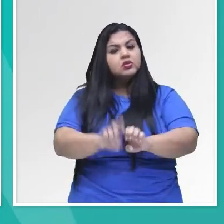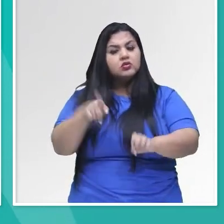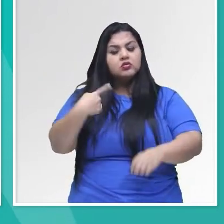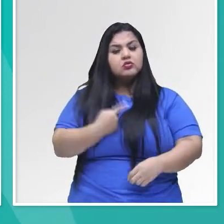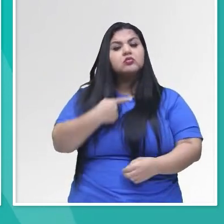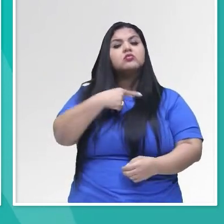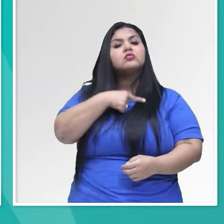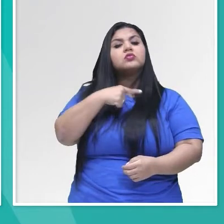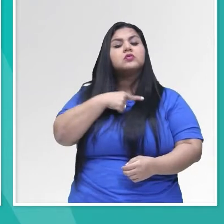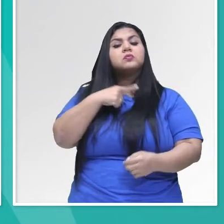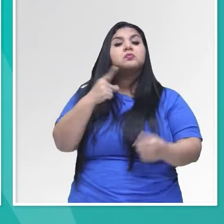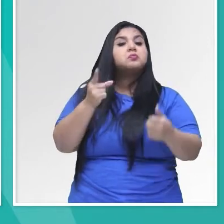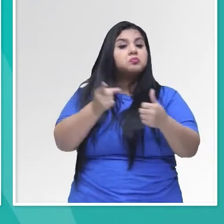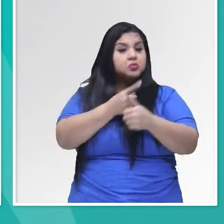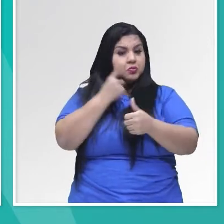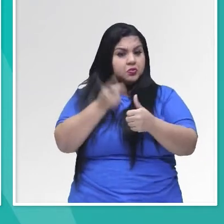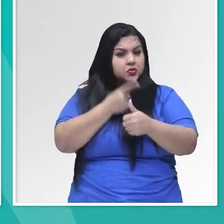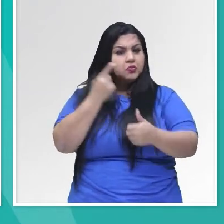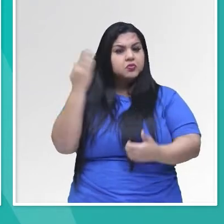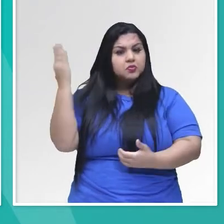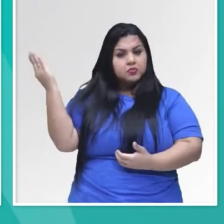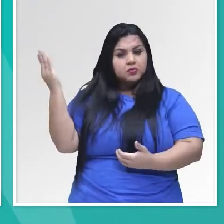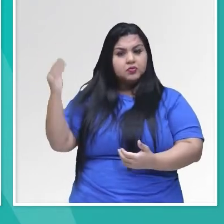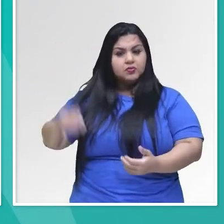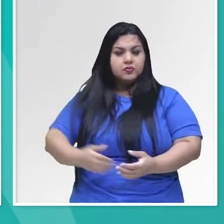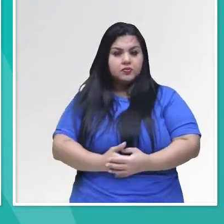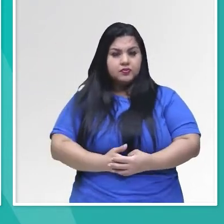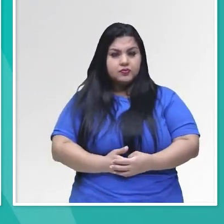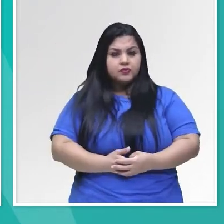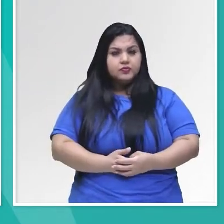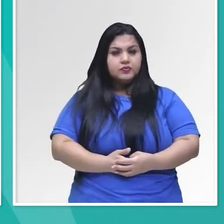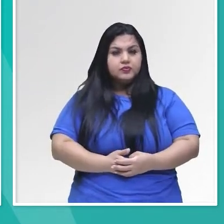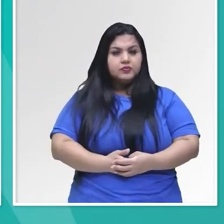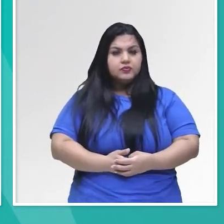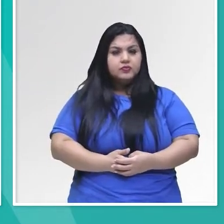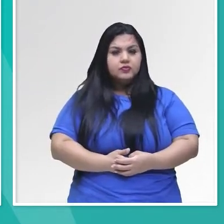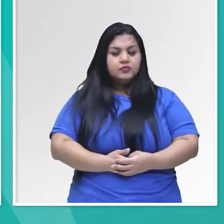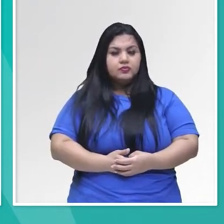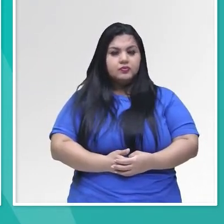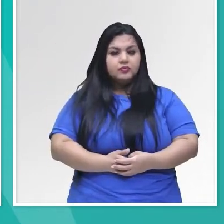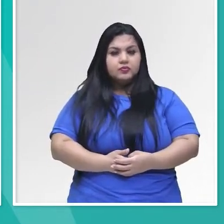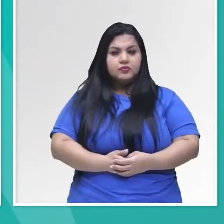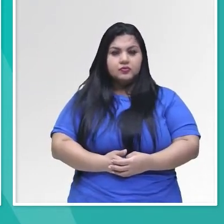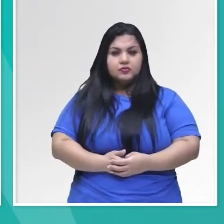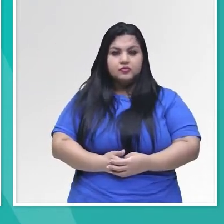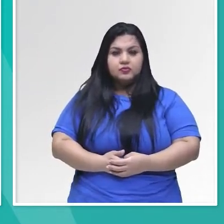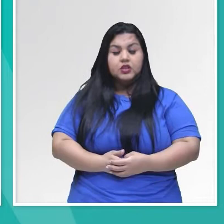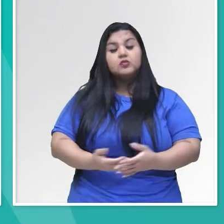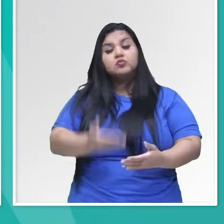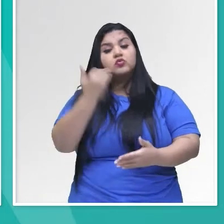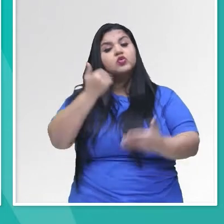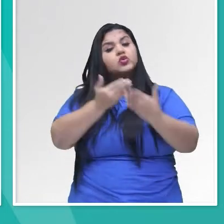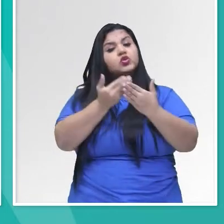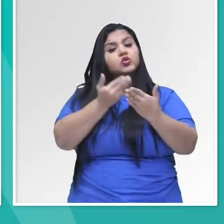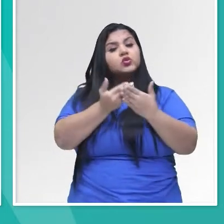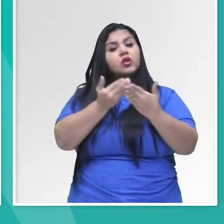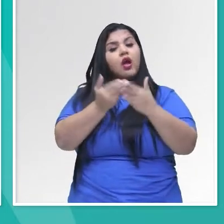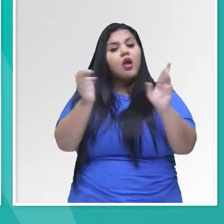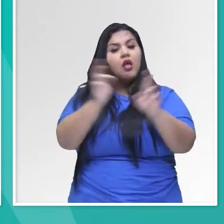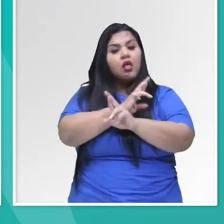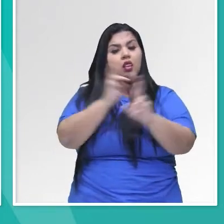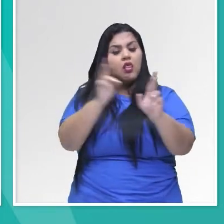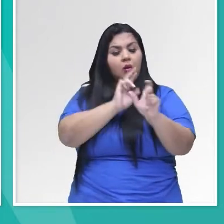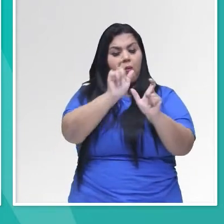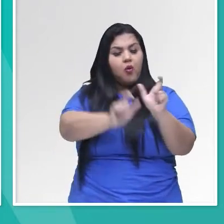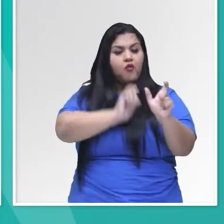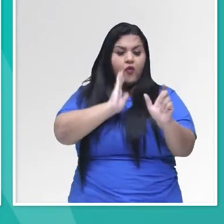temos. Primeiro vamos começar aqui. Vamos lá, aqui. Pronto, prontinho aqui. Vamos estudar em relação à